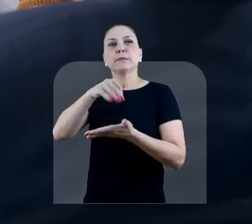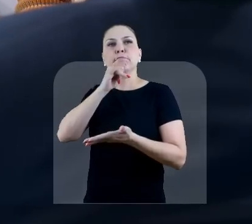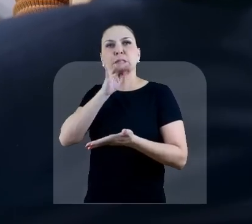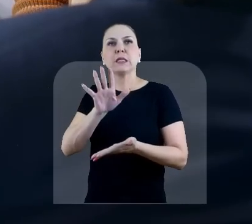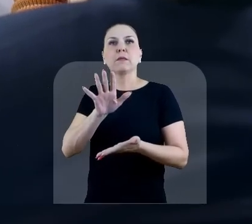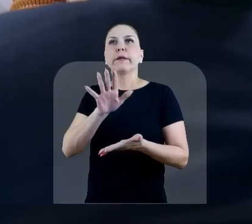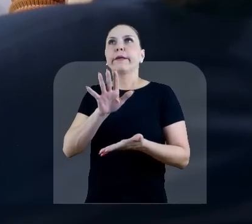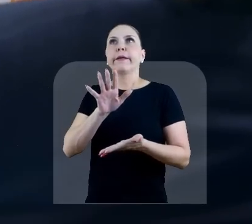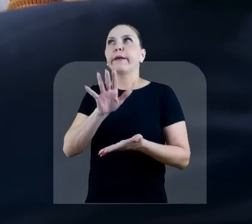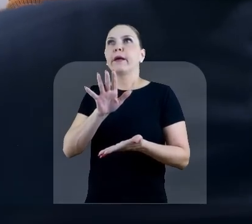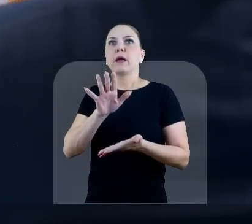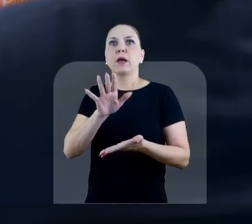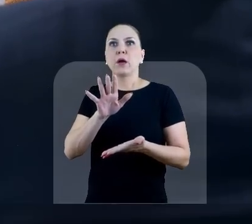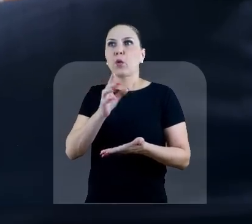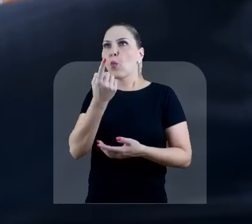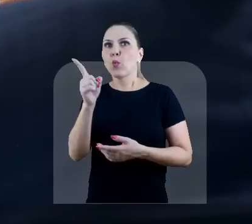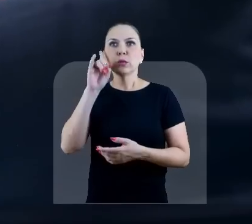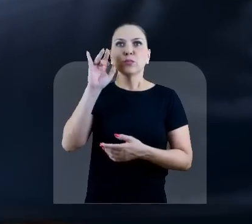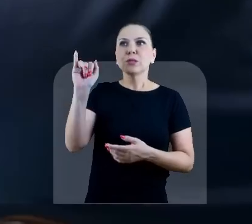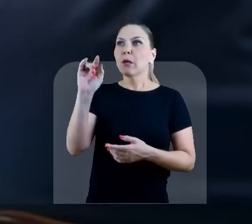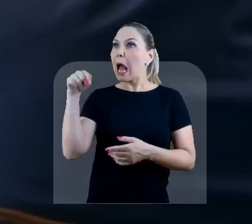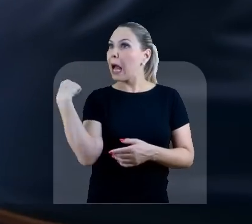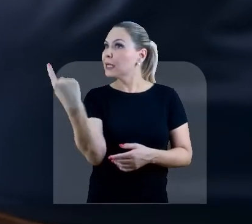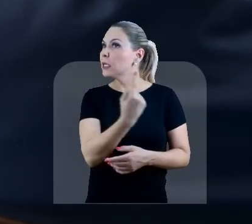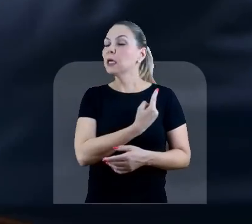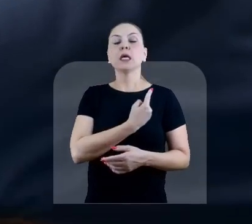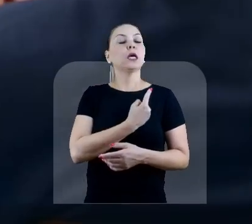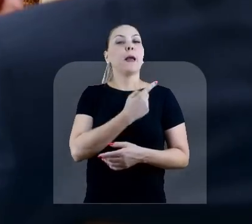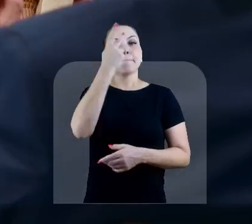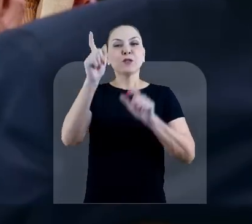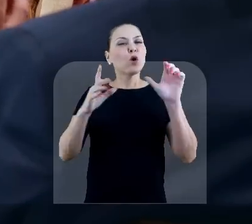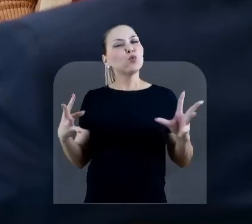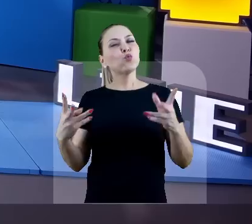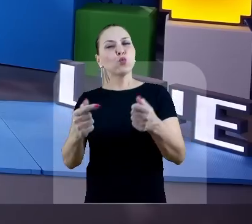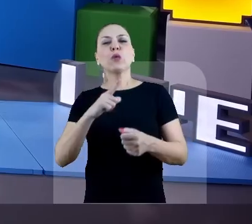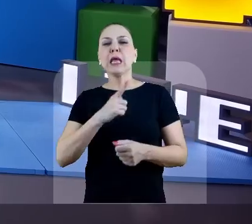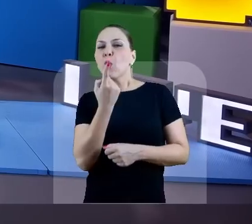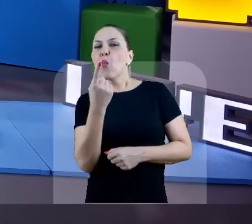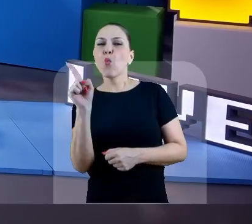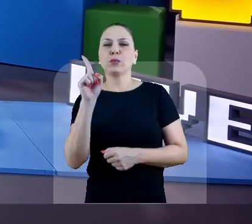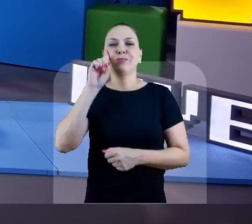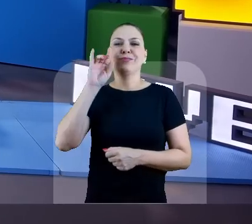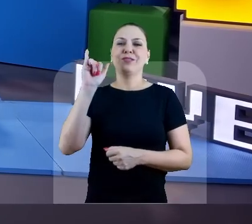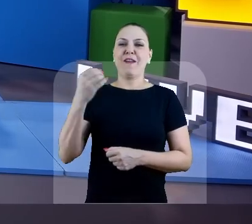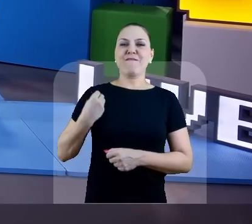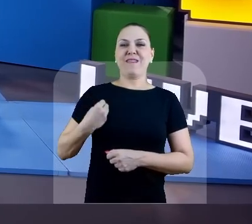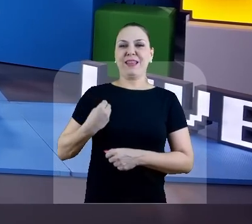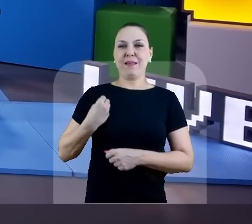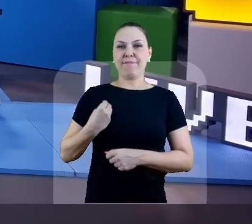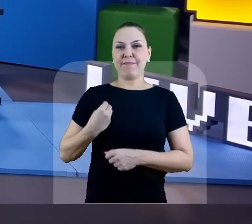aqui, né? O último dia, que aqui todo mundo vai ter o último dia. Todo mundo vai ter um pontinho final